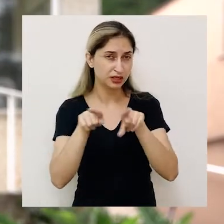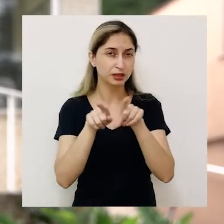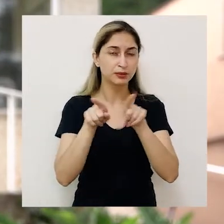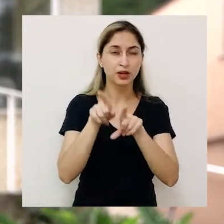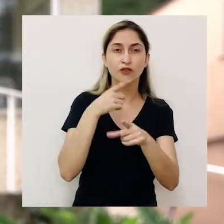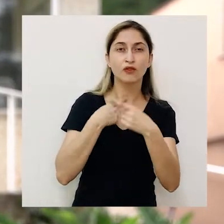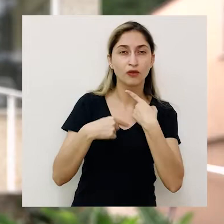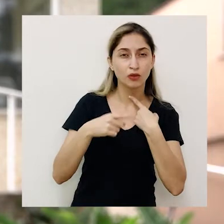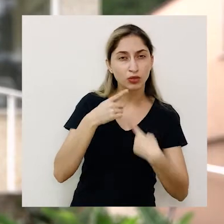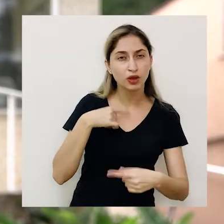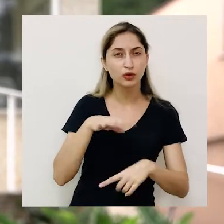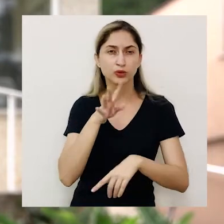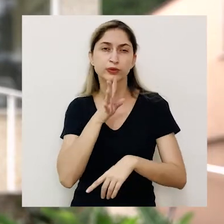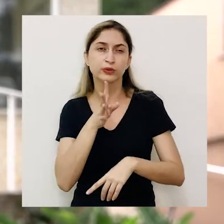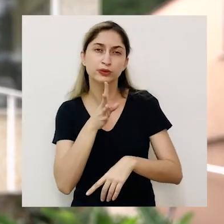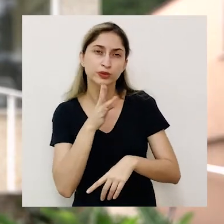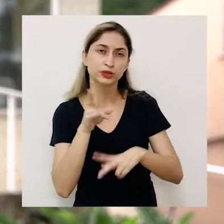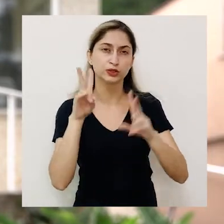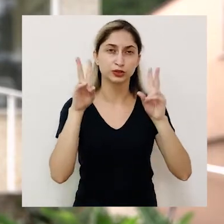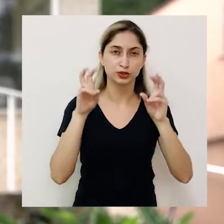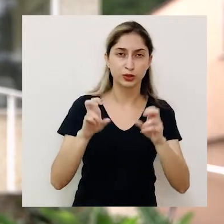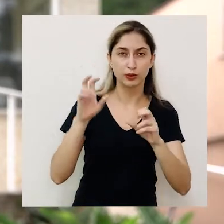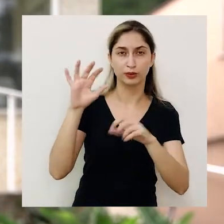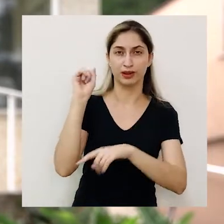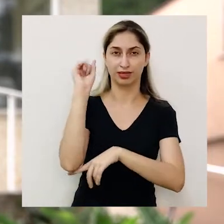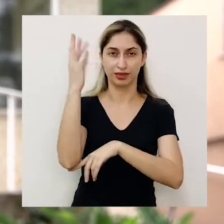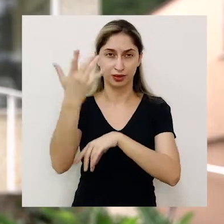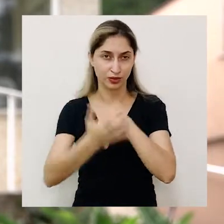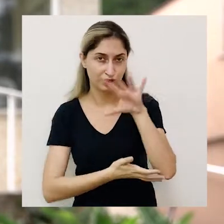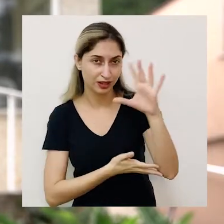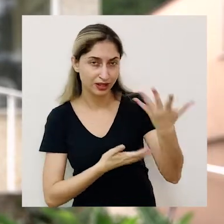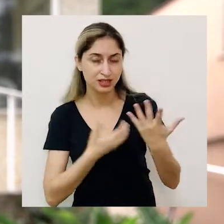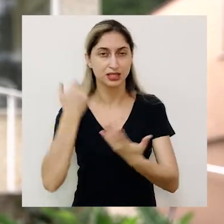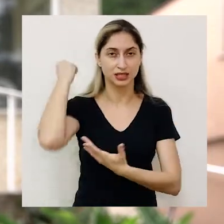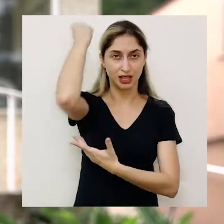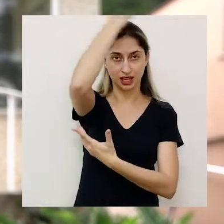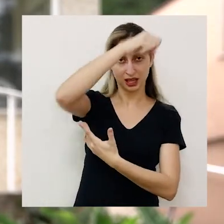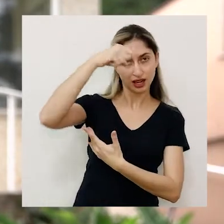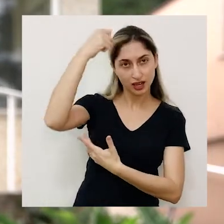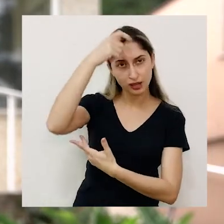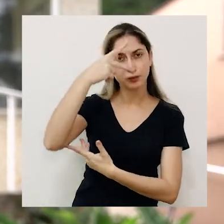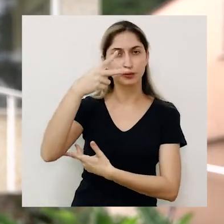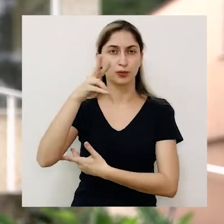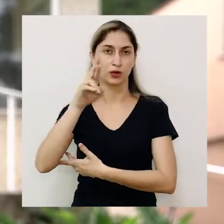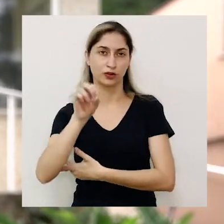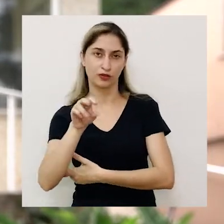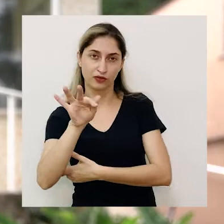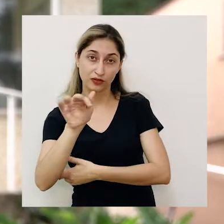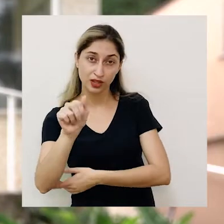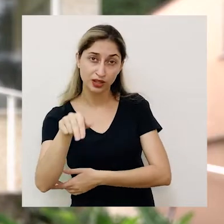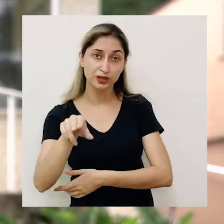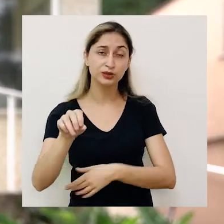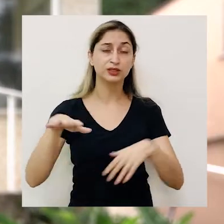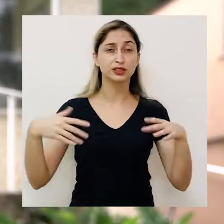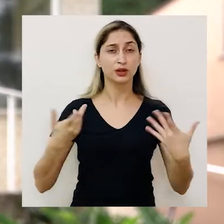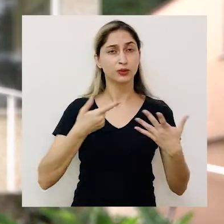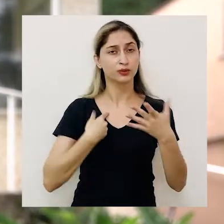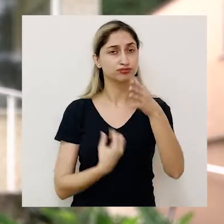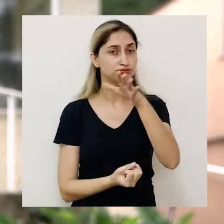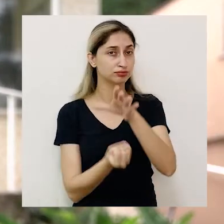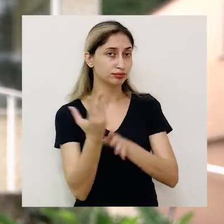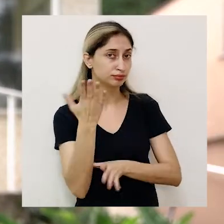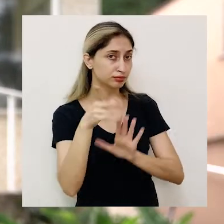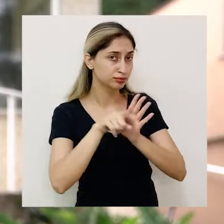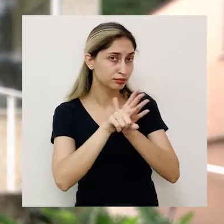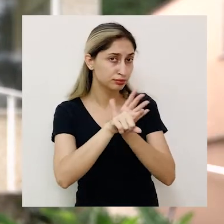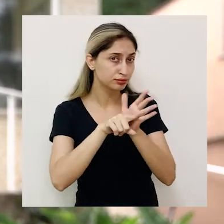conhecer um pouco dessa relação natureza, sagrado, profano, que eu venho com essa ideia dessa pesquisa,